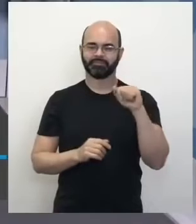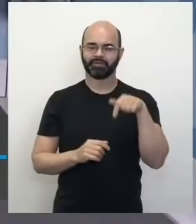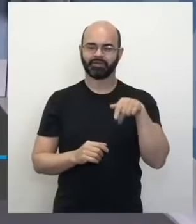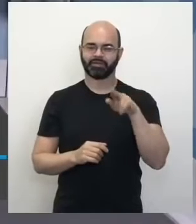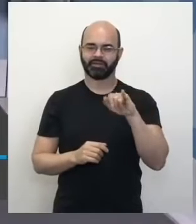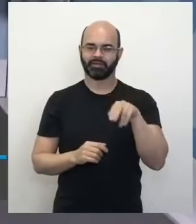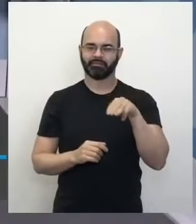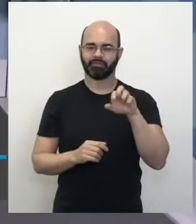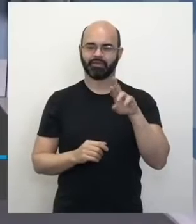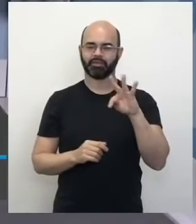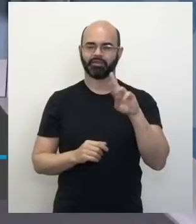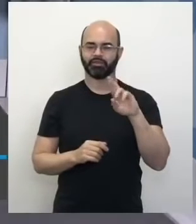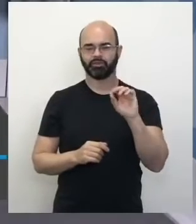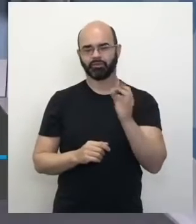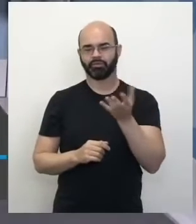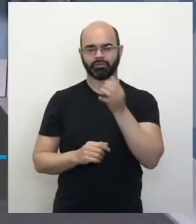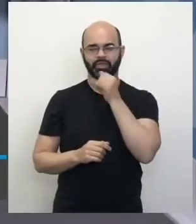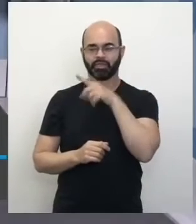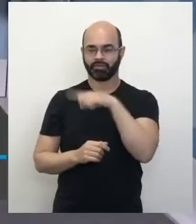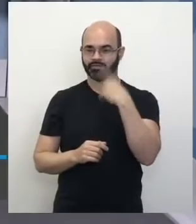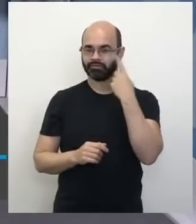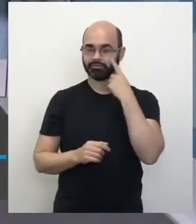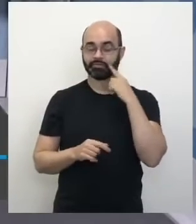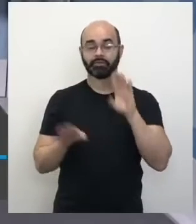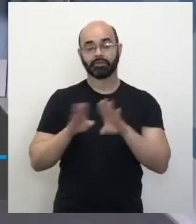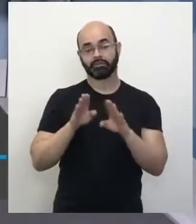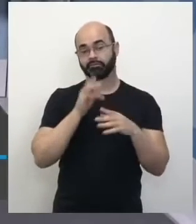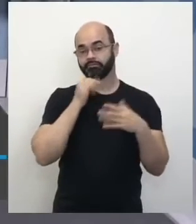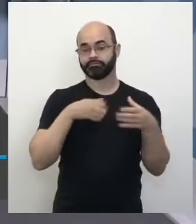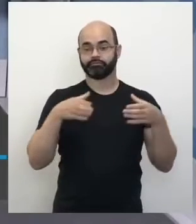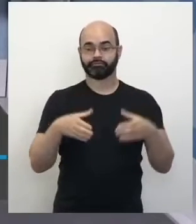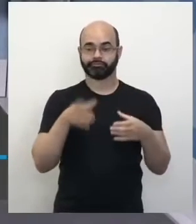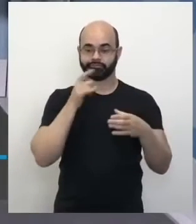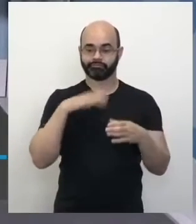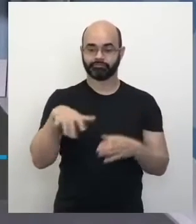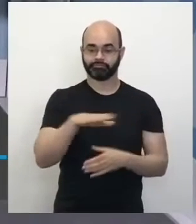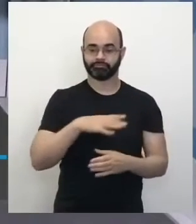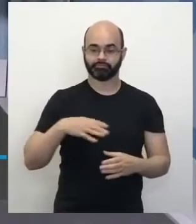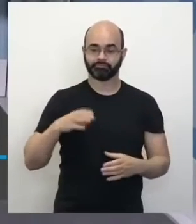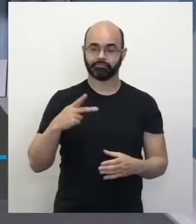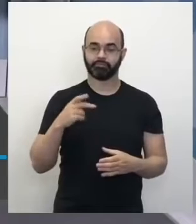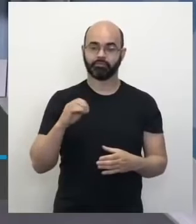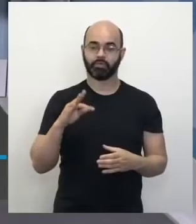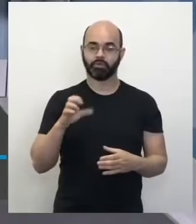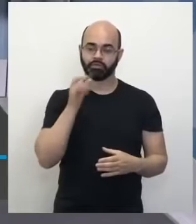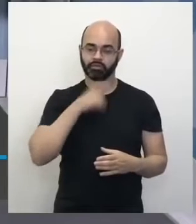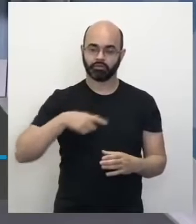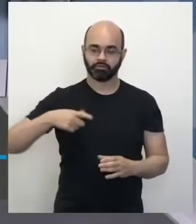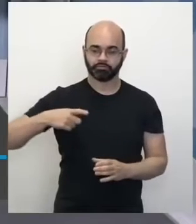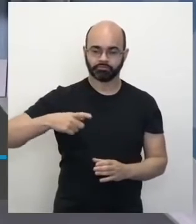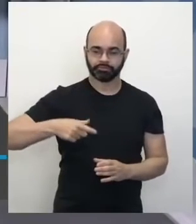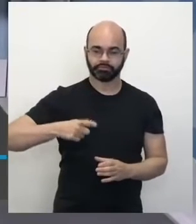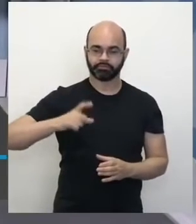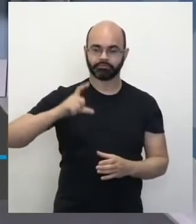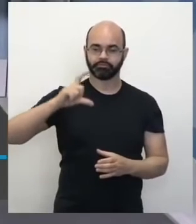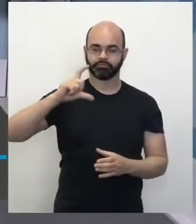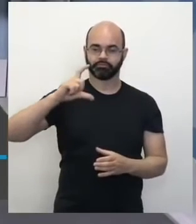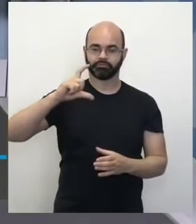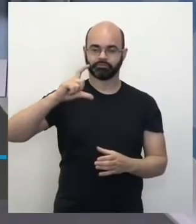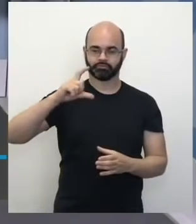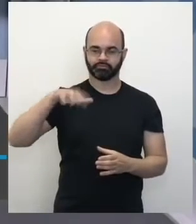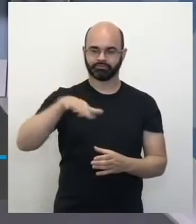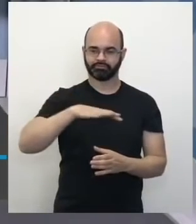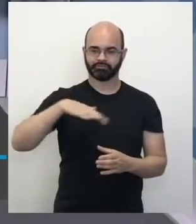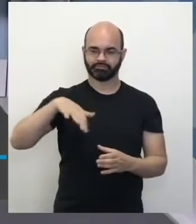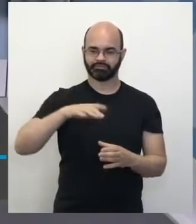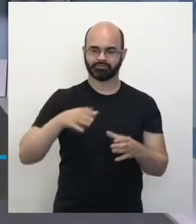de consegue medida muito também legal. medir, por exemplo, um pote, né? Com essa parte de cima, né? Exatamente. Aqui nós não Essa temos parte de nenhum cima, aqui, né? Mas daria pra gente medir aí o pote, a